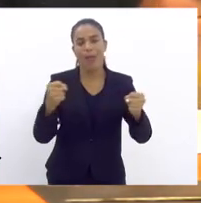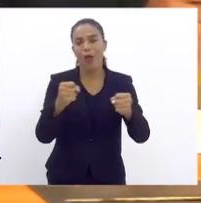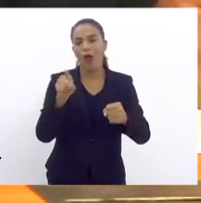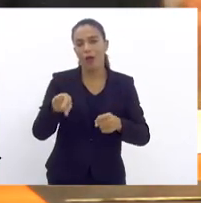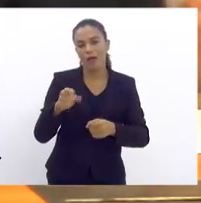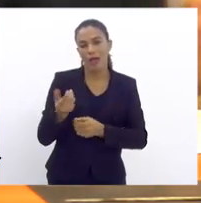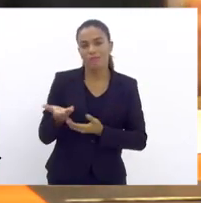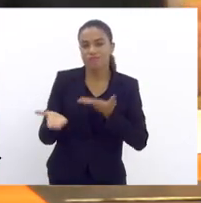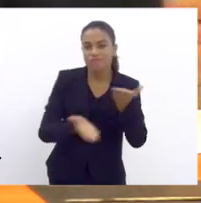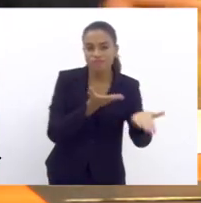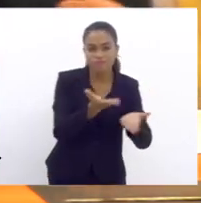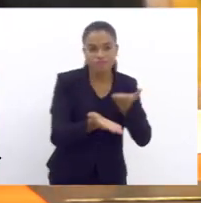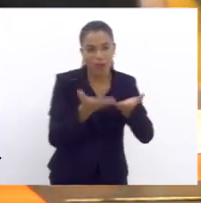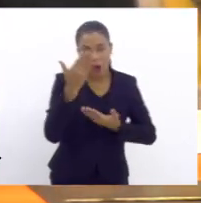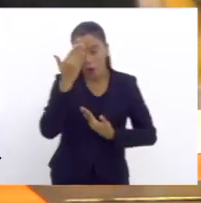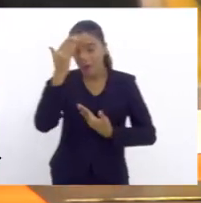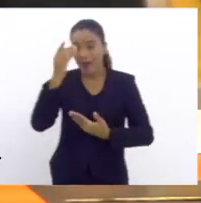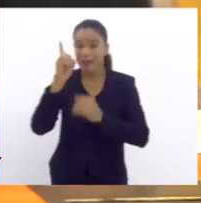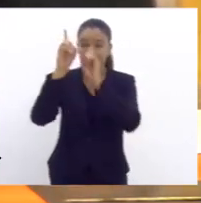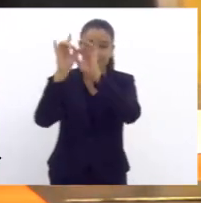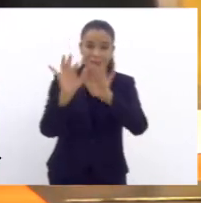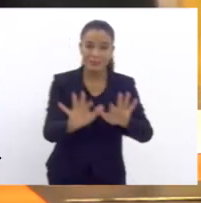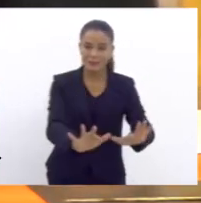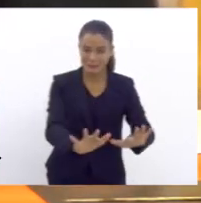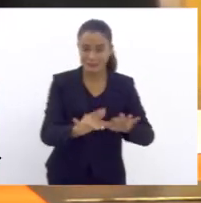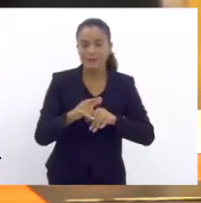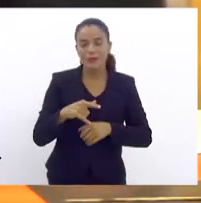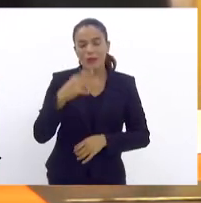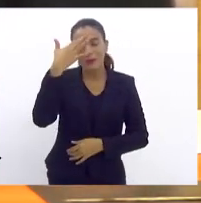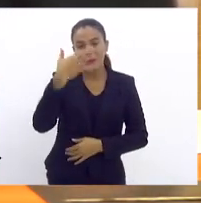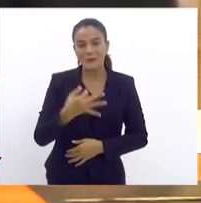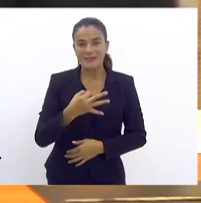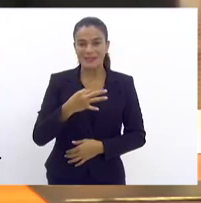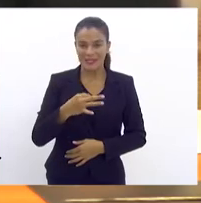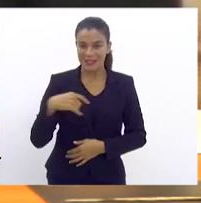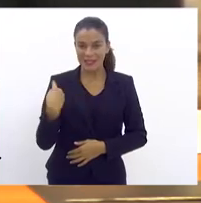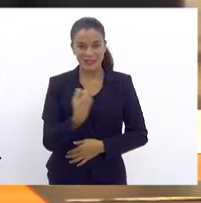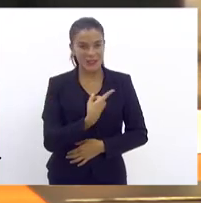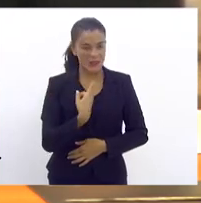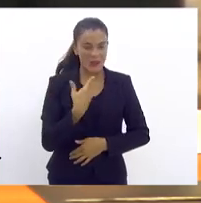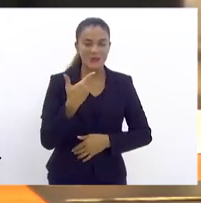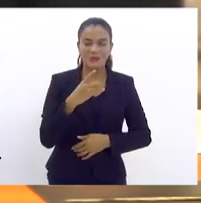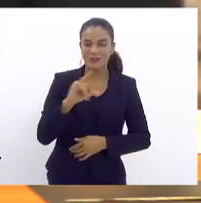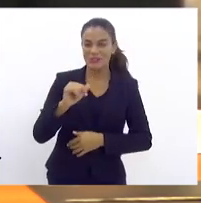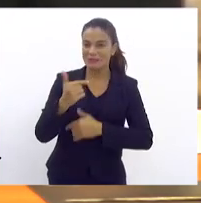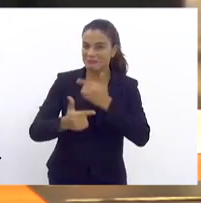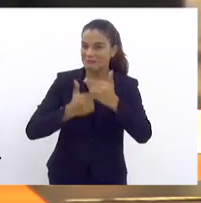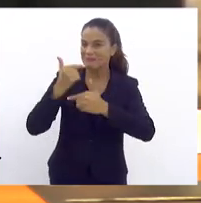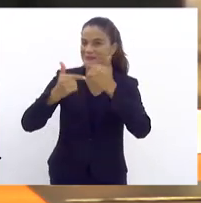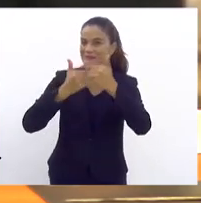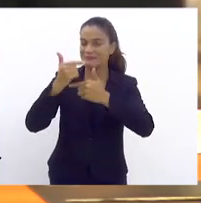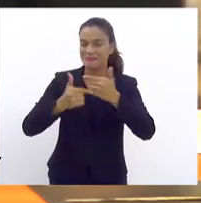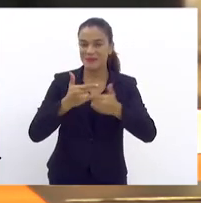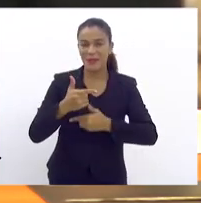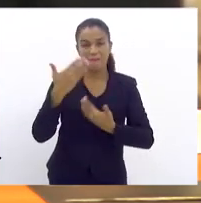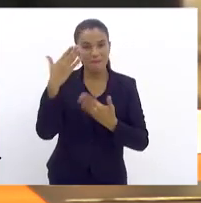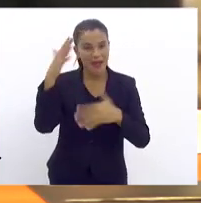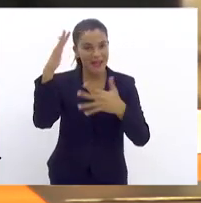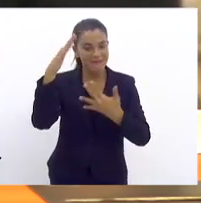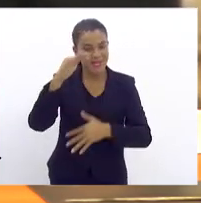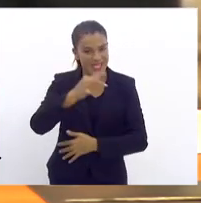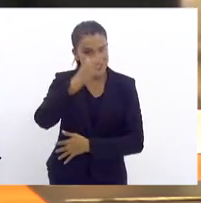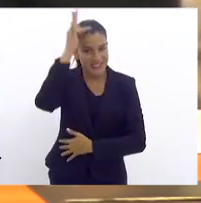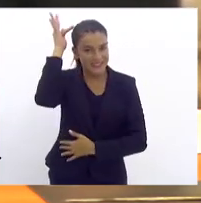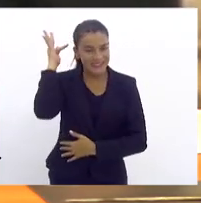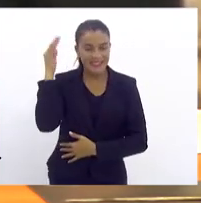estado do Rio de Janeiro muito obrigado que Deus abençoe a vida de vocês já tenho certeza que vai ser muito produtiva e deputado Fred Pacheco parabéns por conduzir